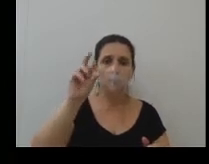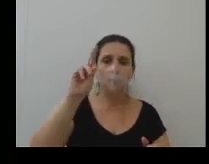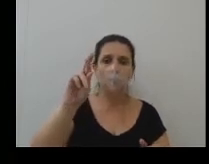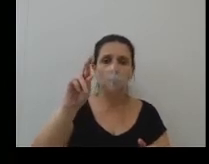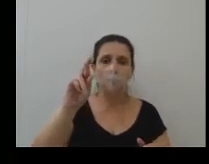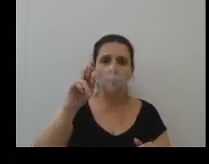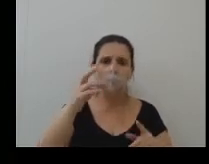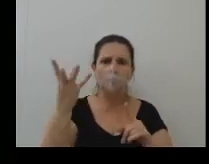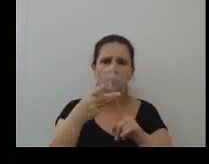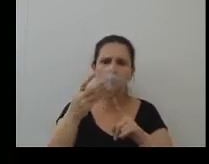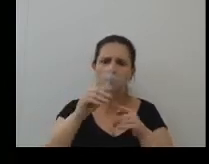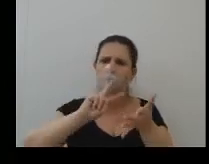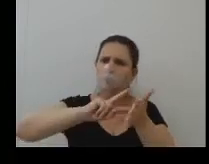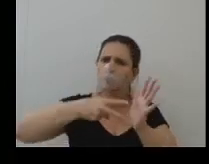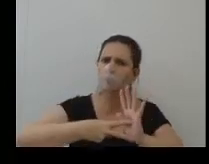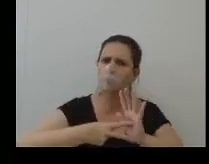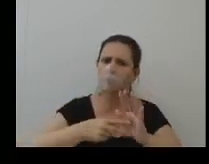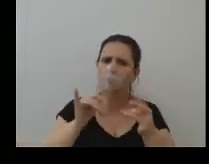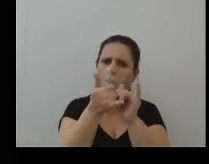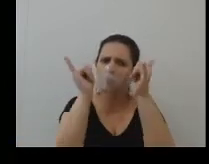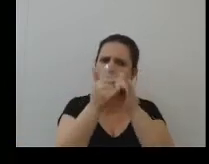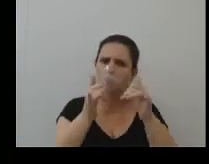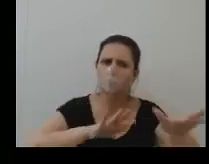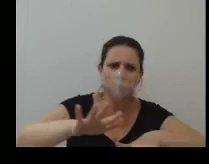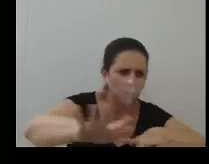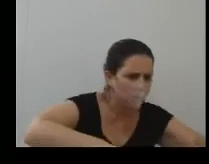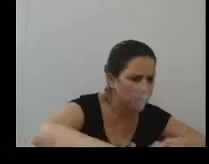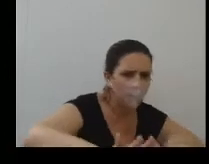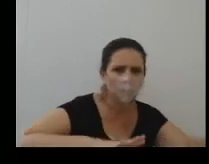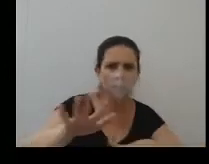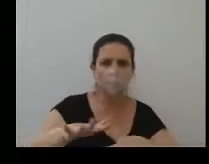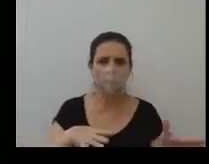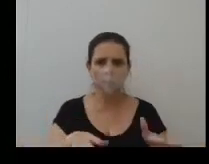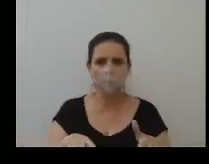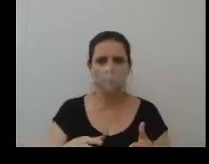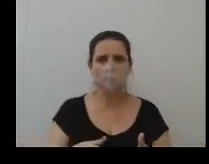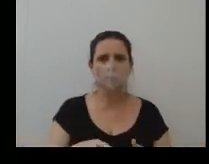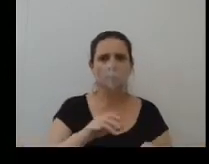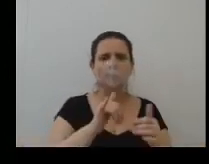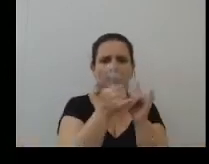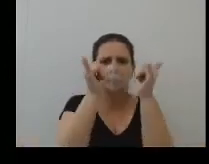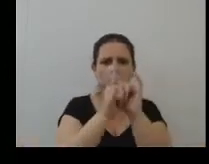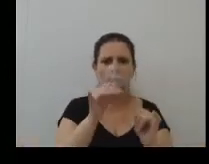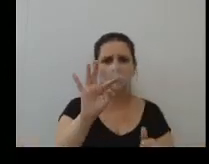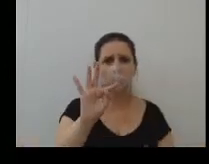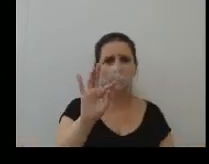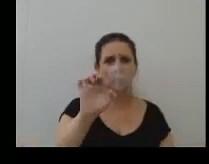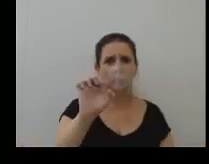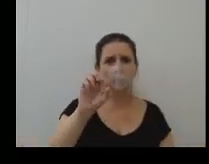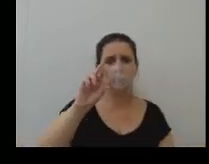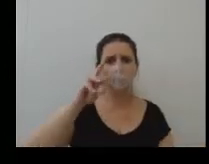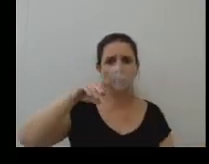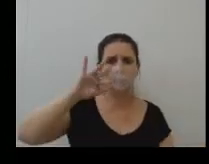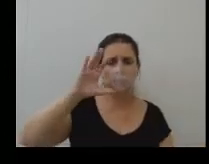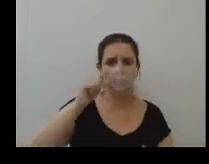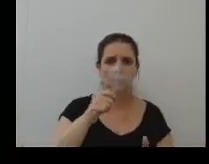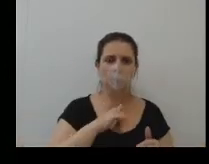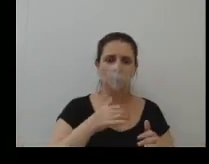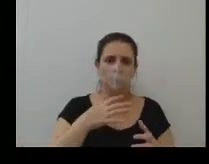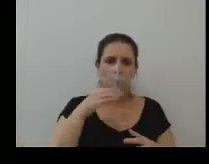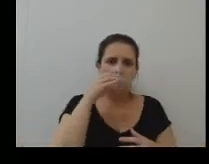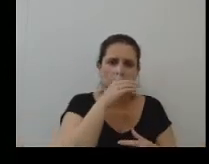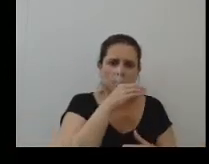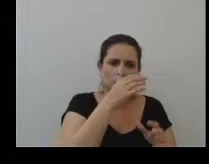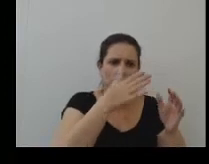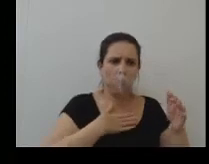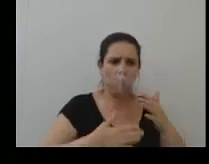se movimentando, é energia em trânsito, tá certo? Essa é a energia térmica, que corre de um corpo que está mais aquecido do